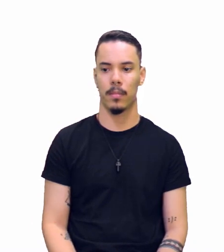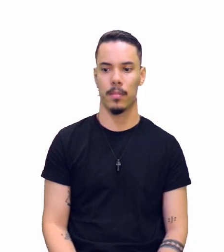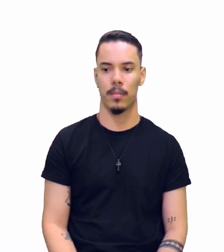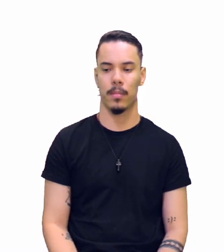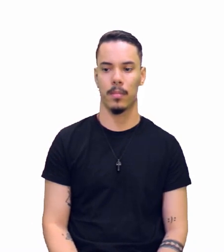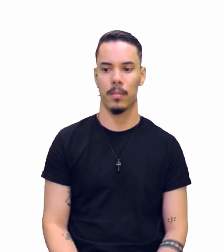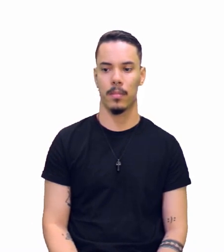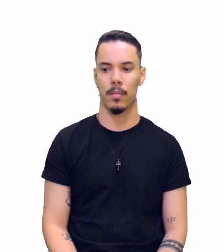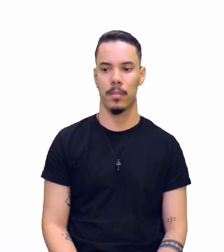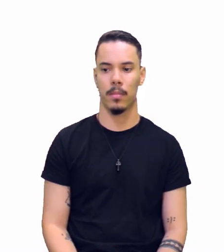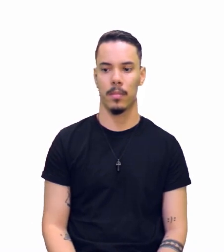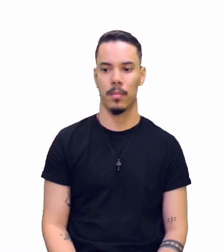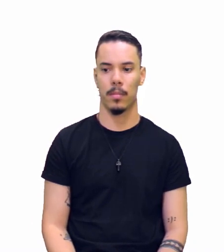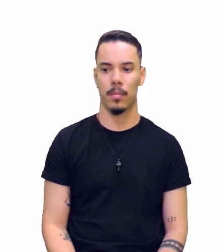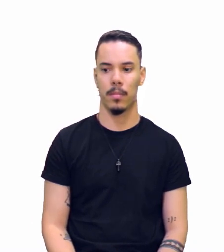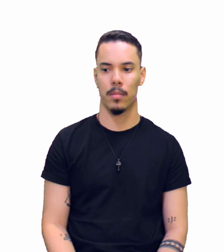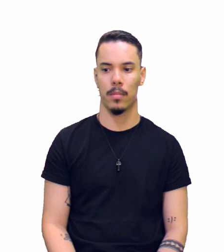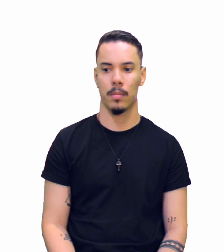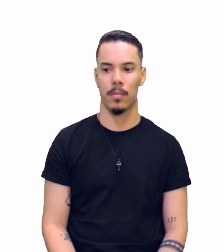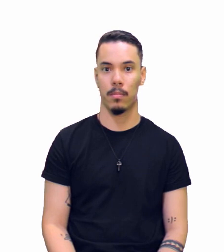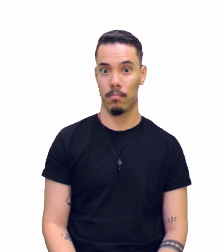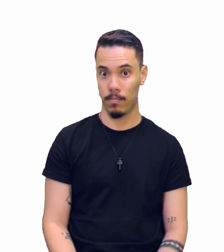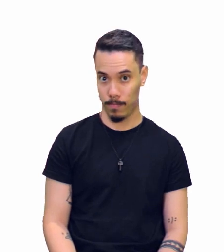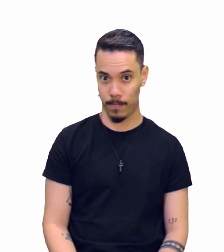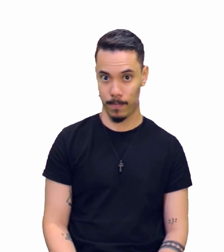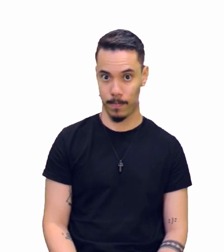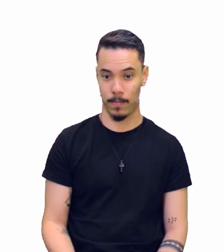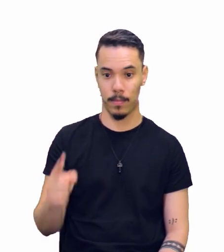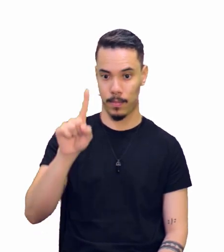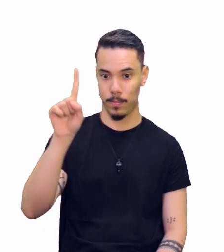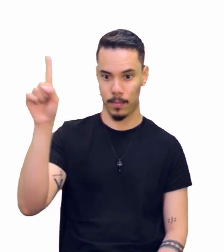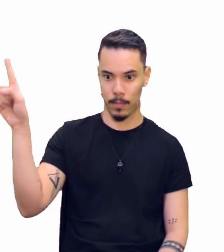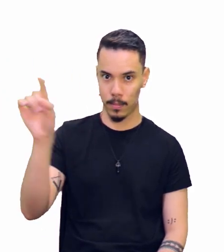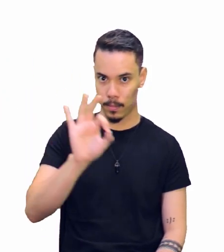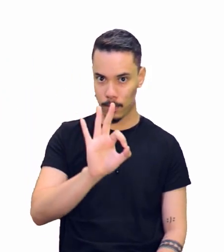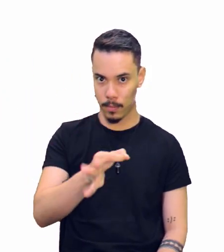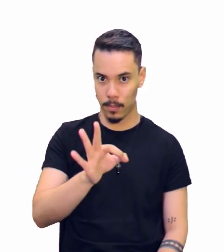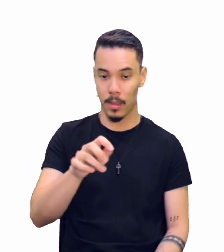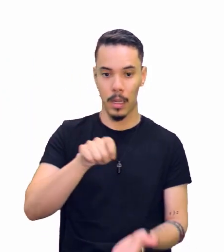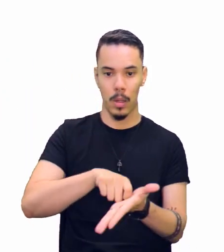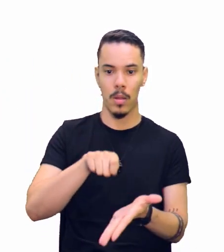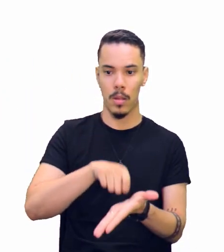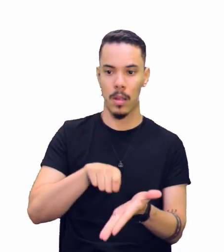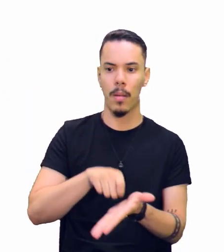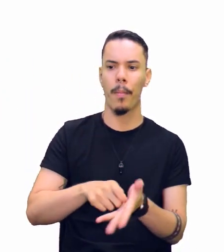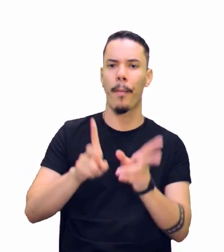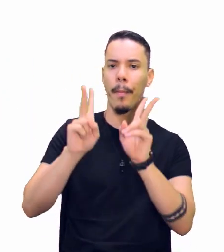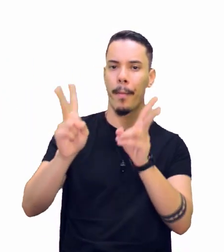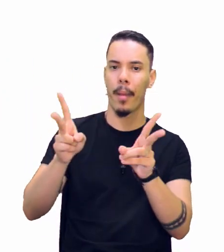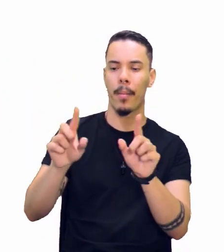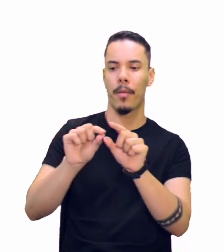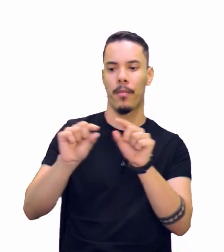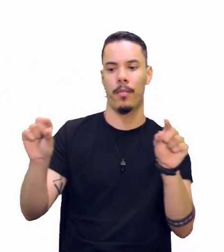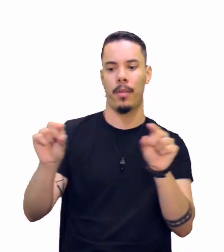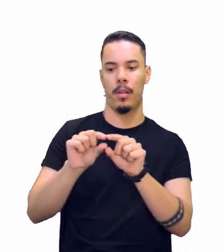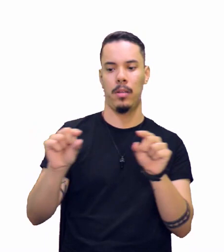heat ice. Pá! Beleza, eu escrevi a mesma frase, só que eu